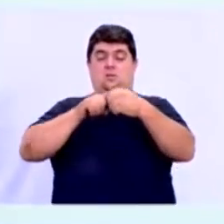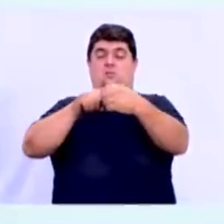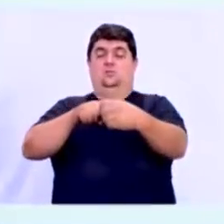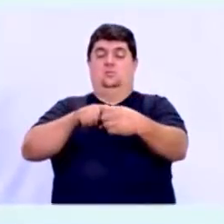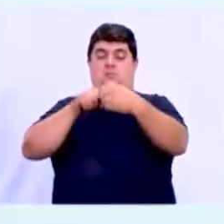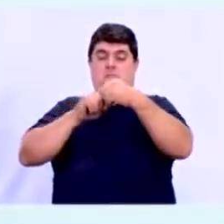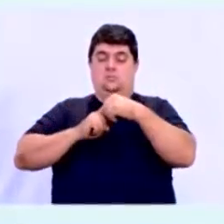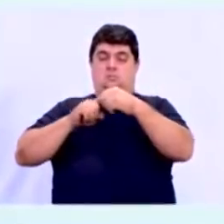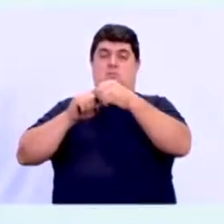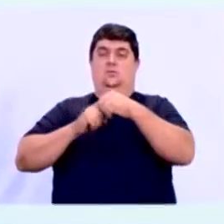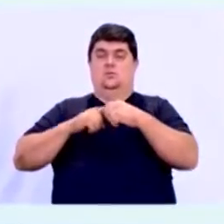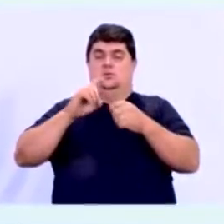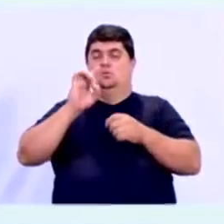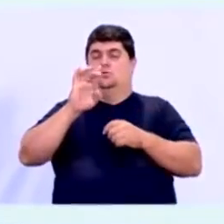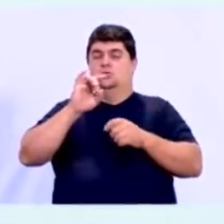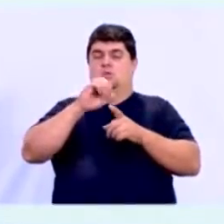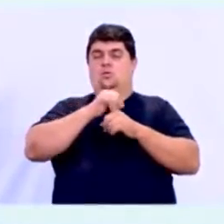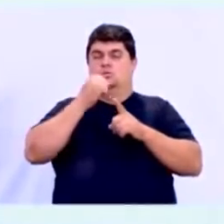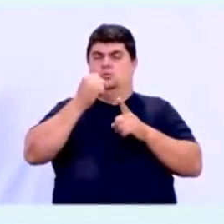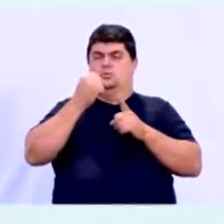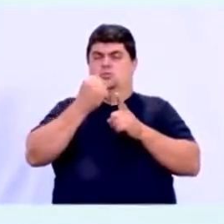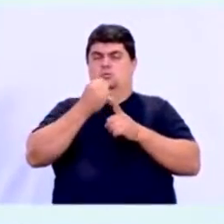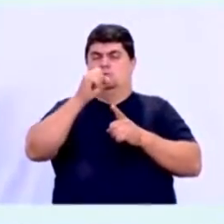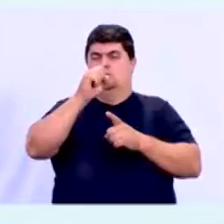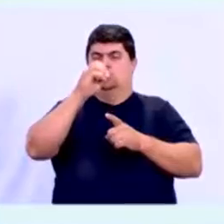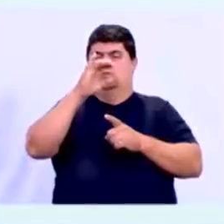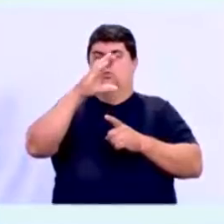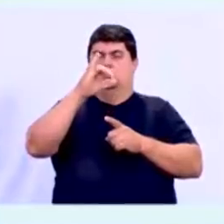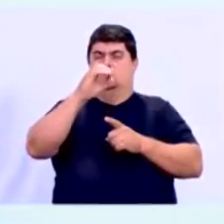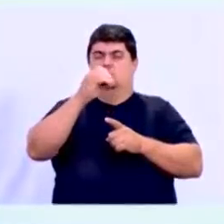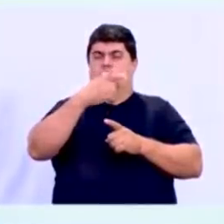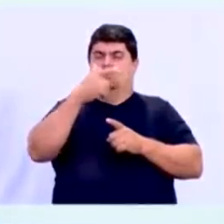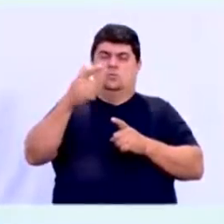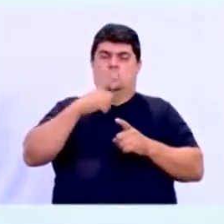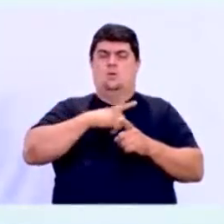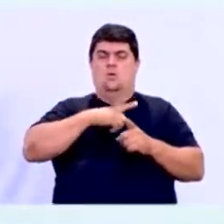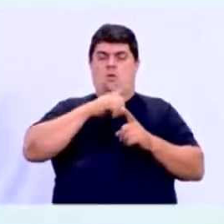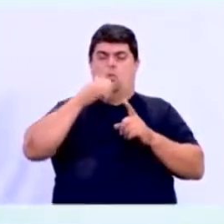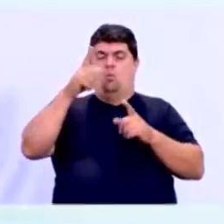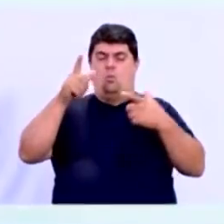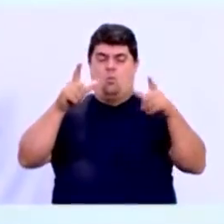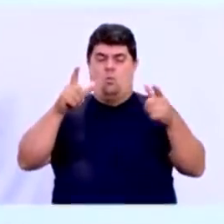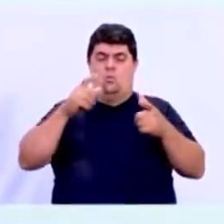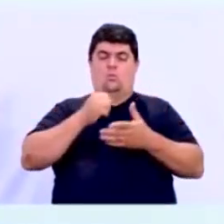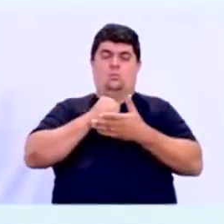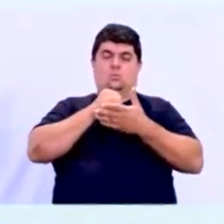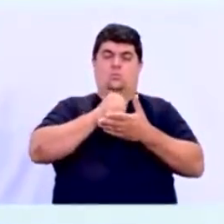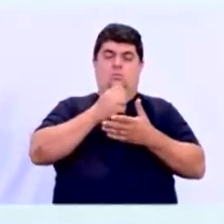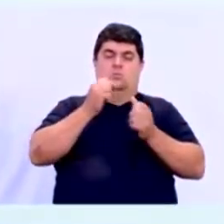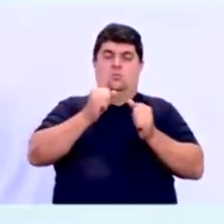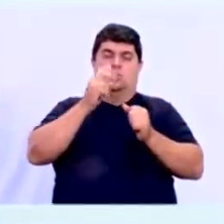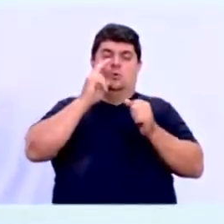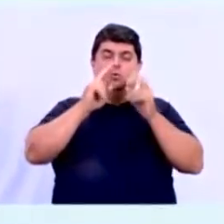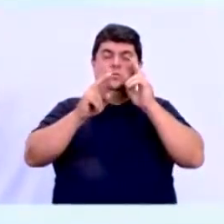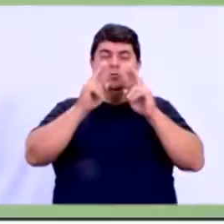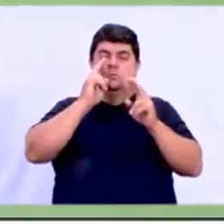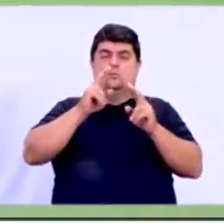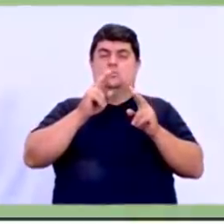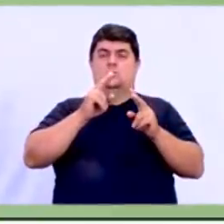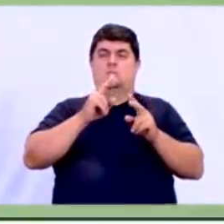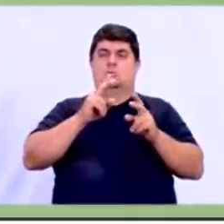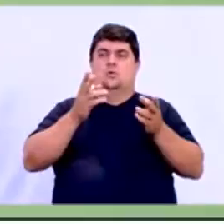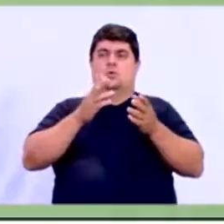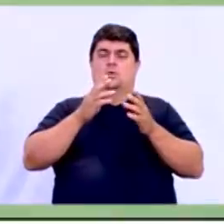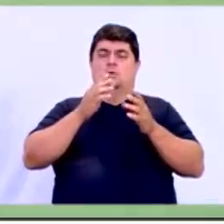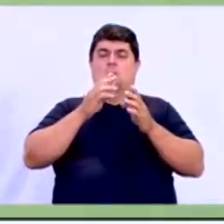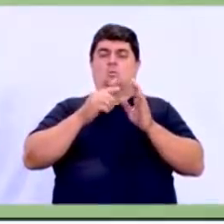relacionadas somente a sócio ou financiador, mas também aos fornecedores. Eles podem ser vistos dessa forma. Então, vamos